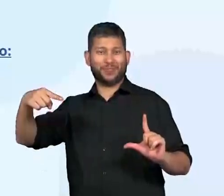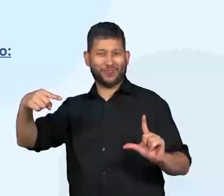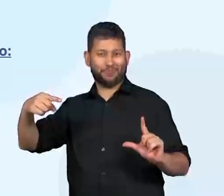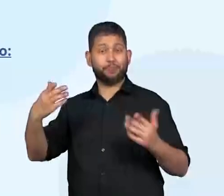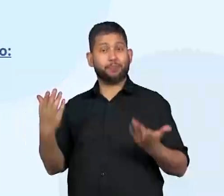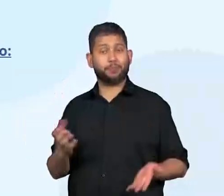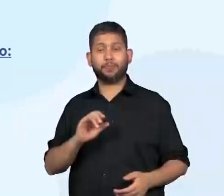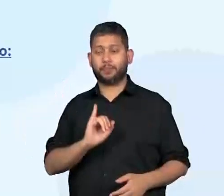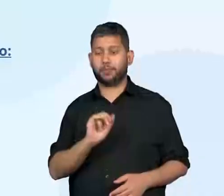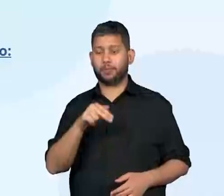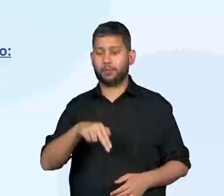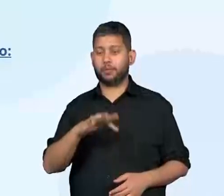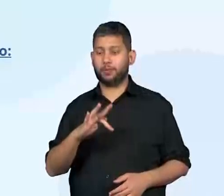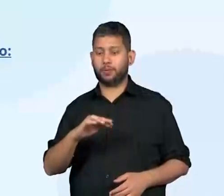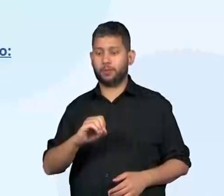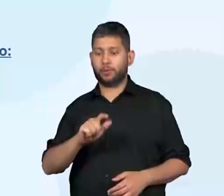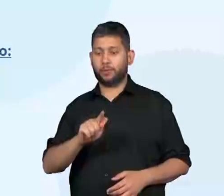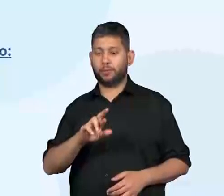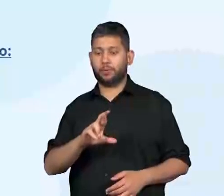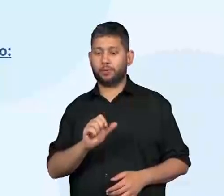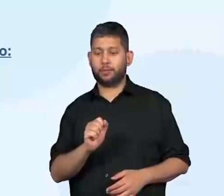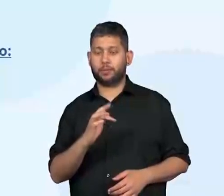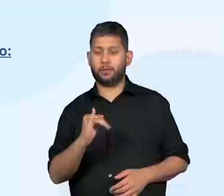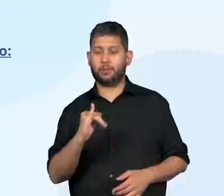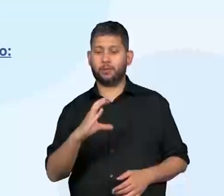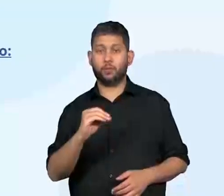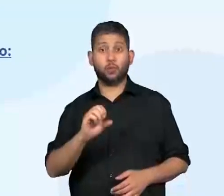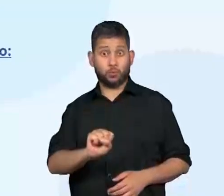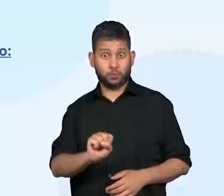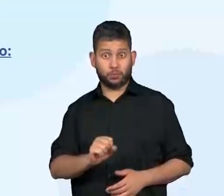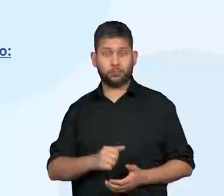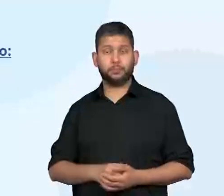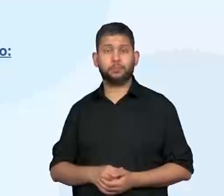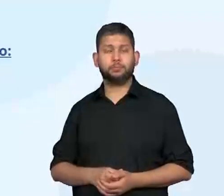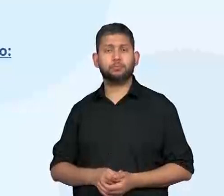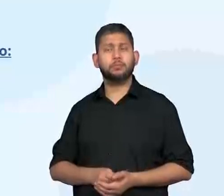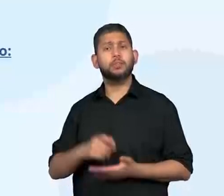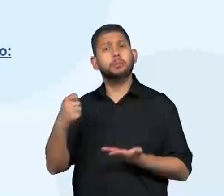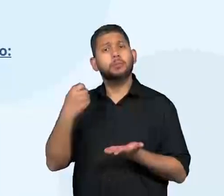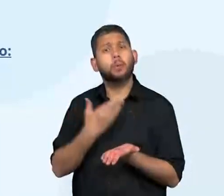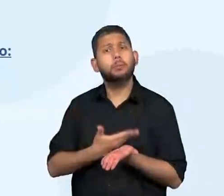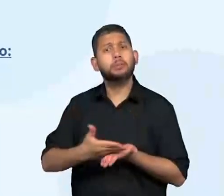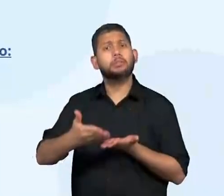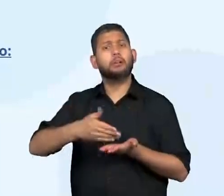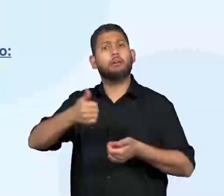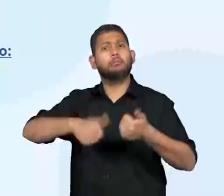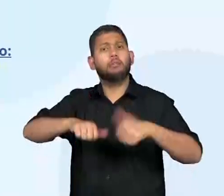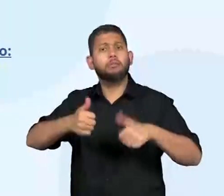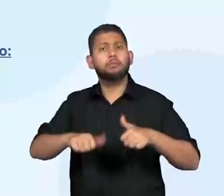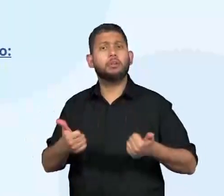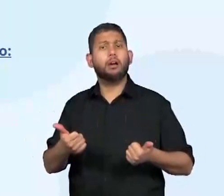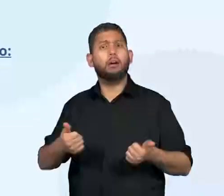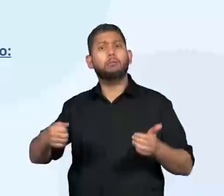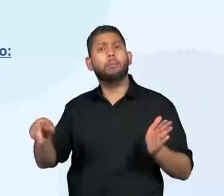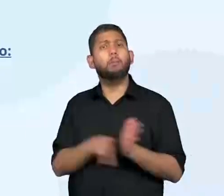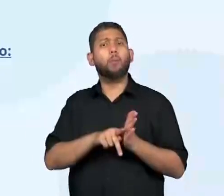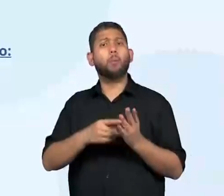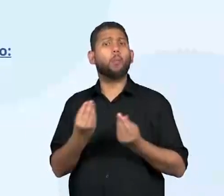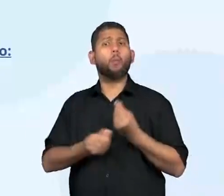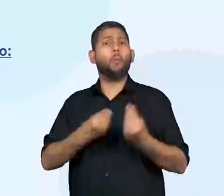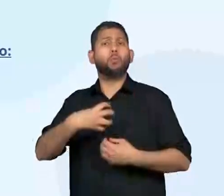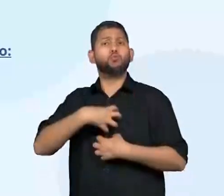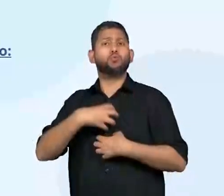Esse infográfico, nós temos que começar a analisar de acordo com essas características que eu